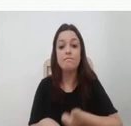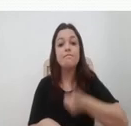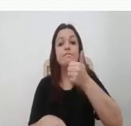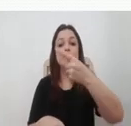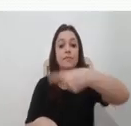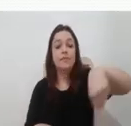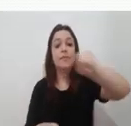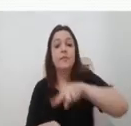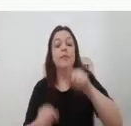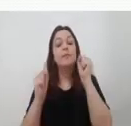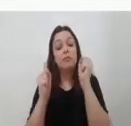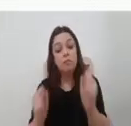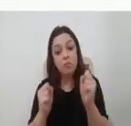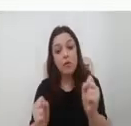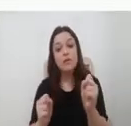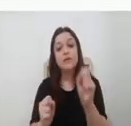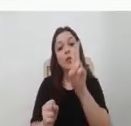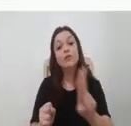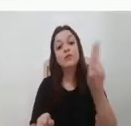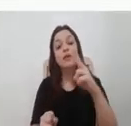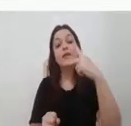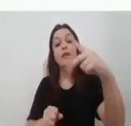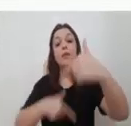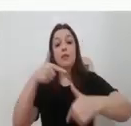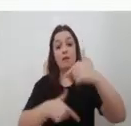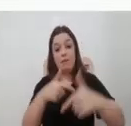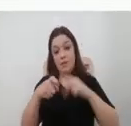de grande utilidade para vocês, que vocês